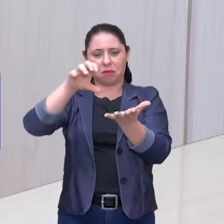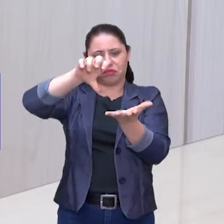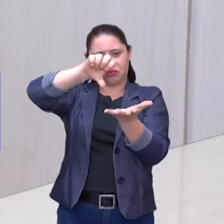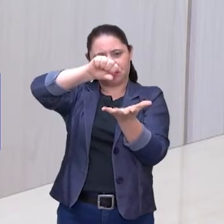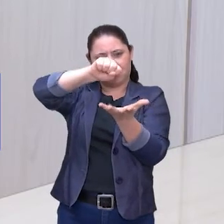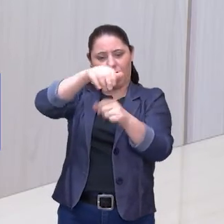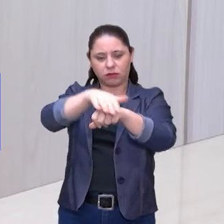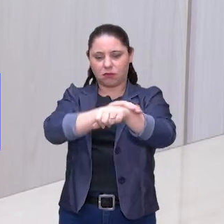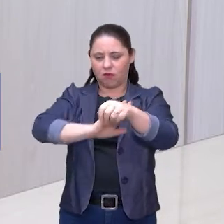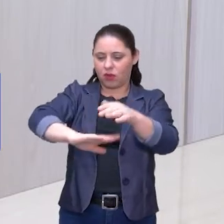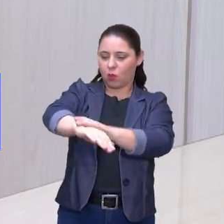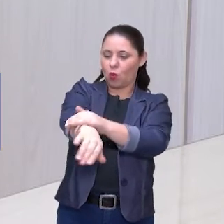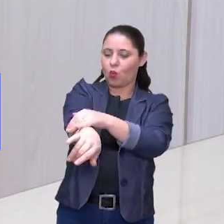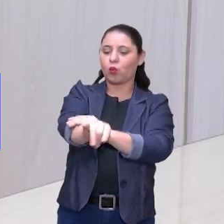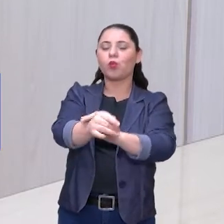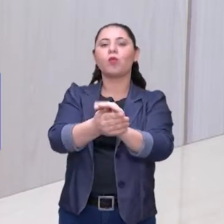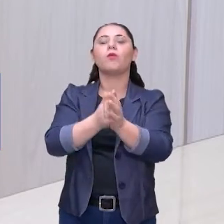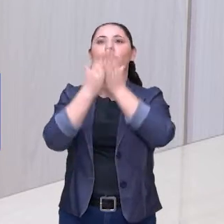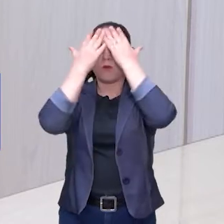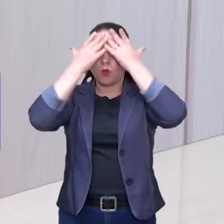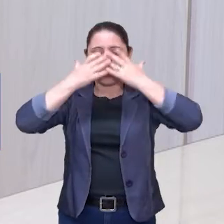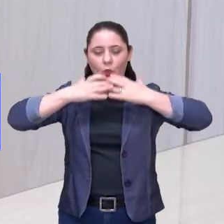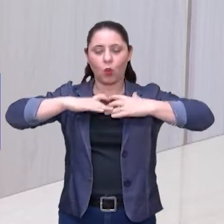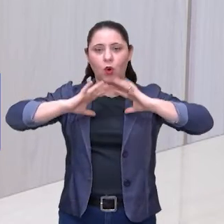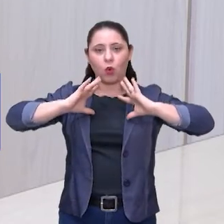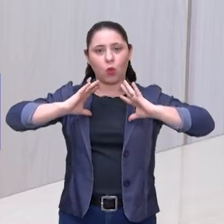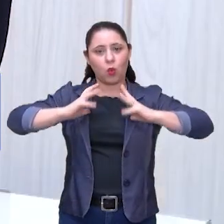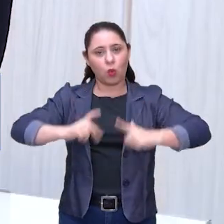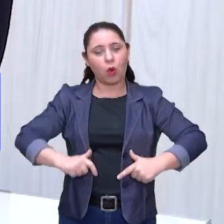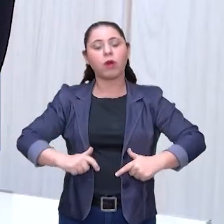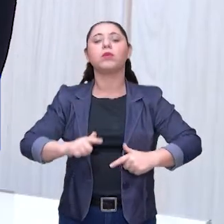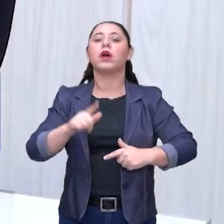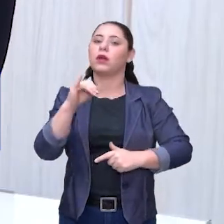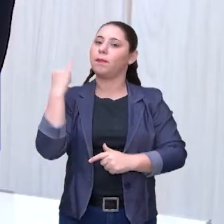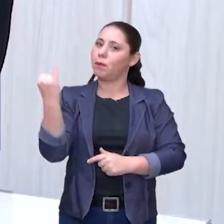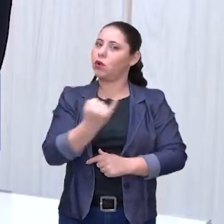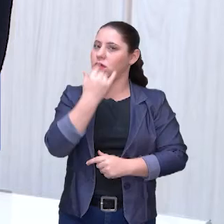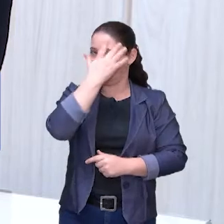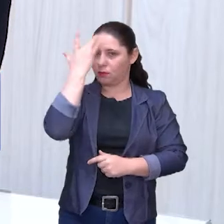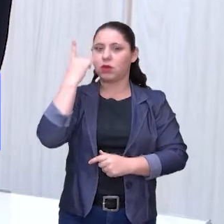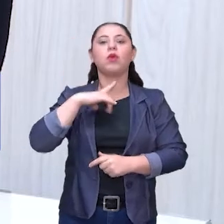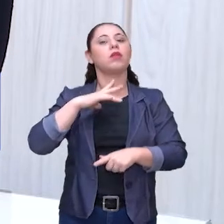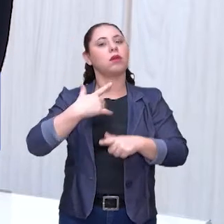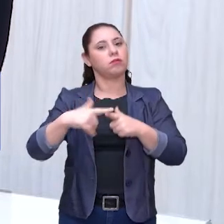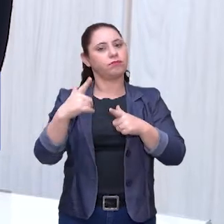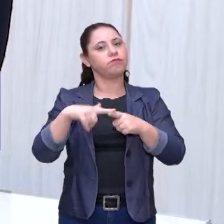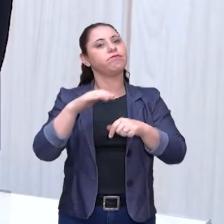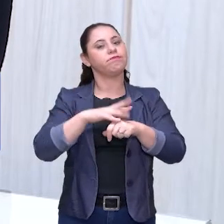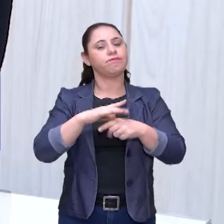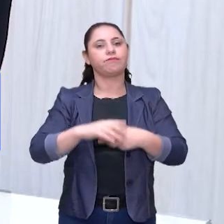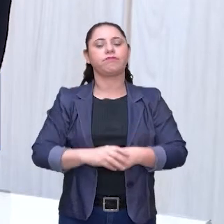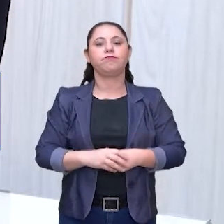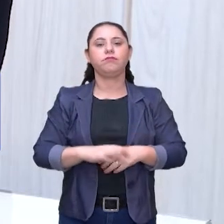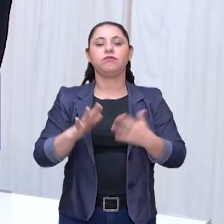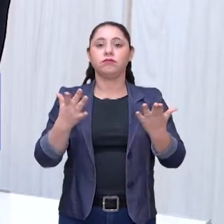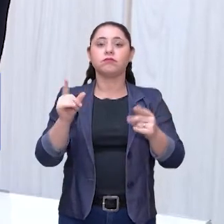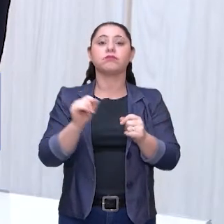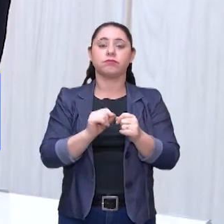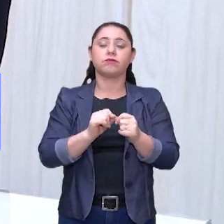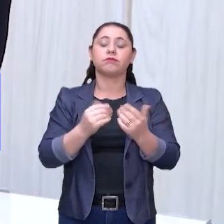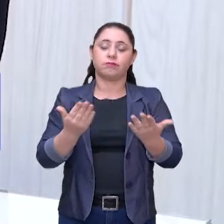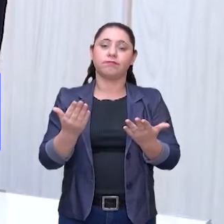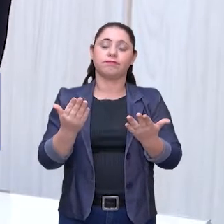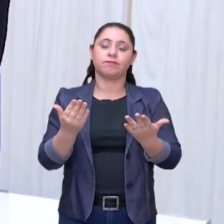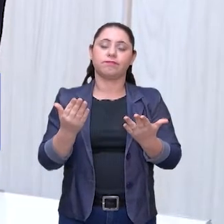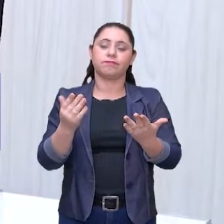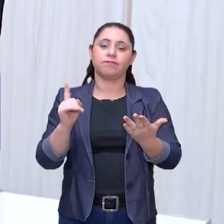Desde pequena a pessoa muito já tem hidratante. Que vir o dermato, então, com o seu bebê, né? A hidratação é fundamental no paciente que tem dermatite atópica. Mas mesmo